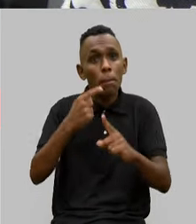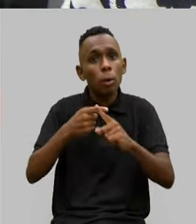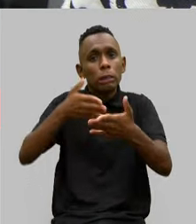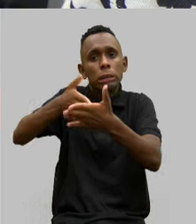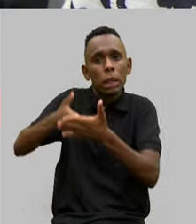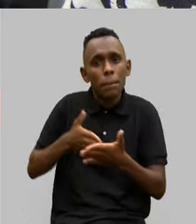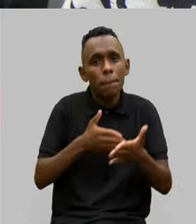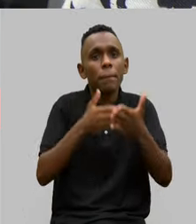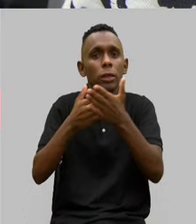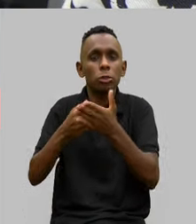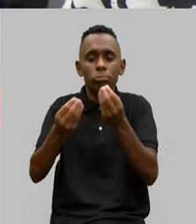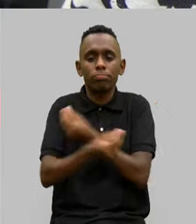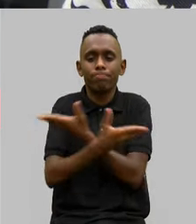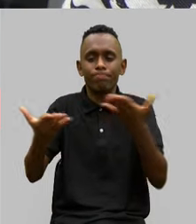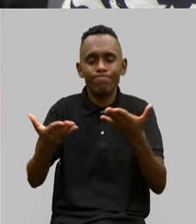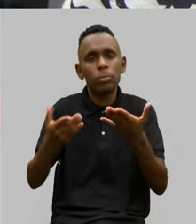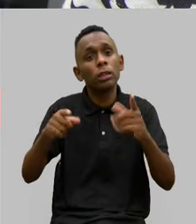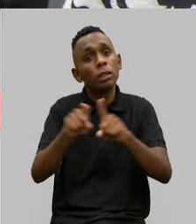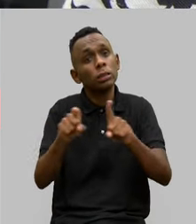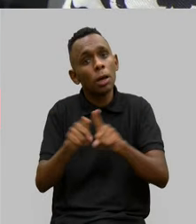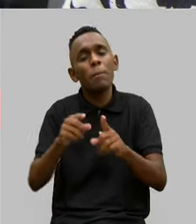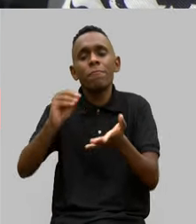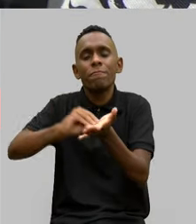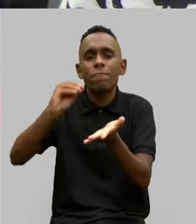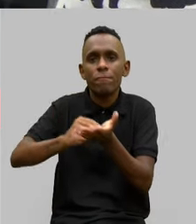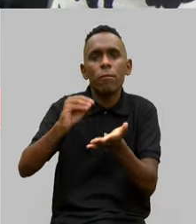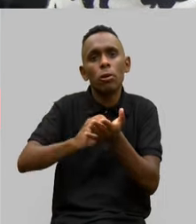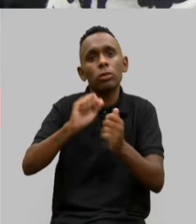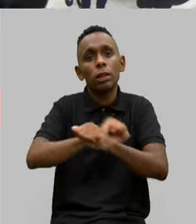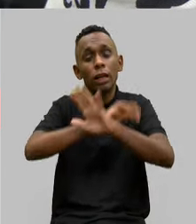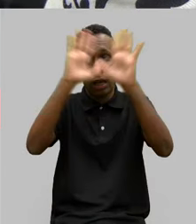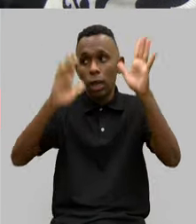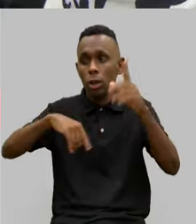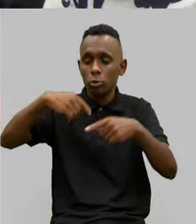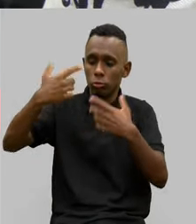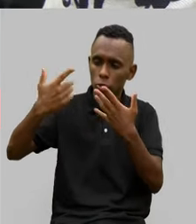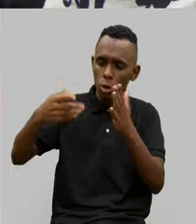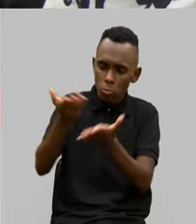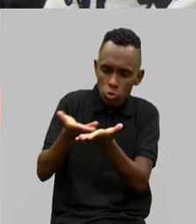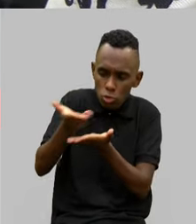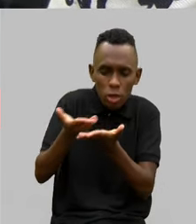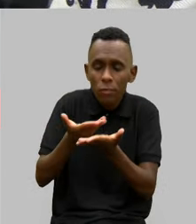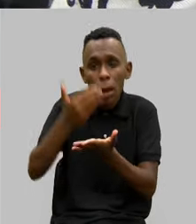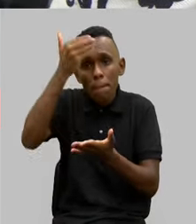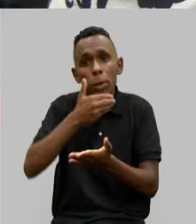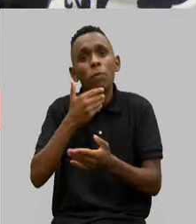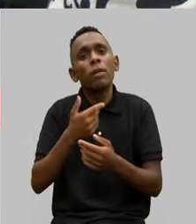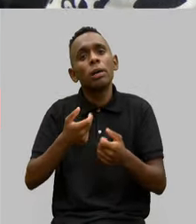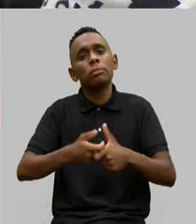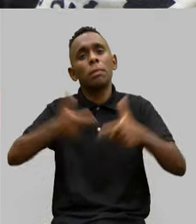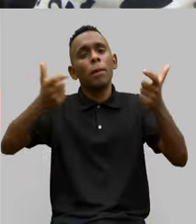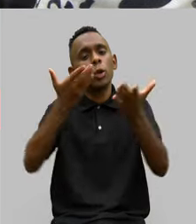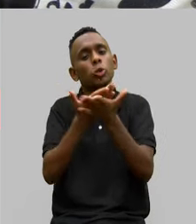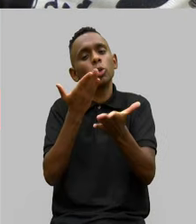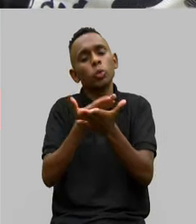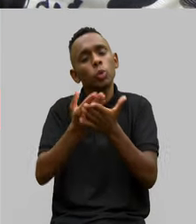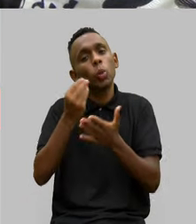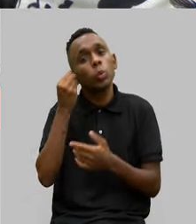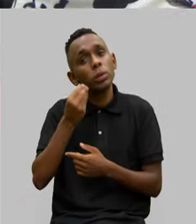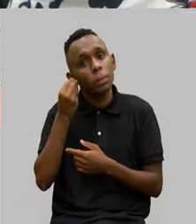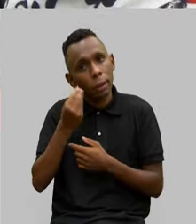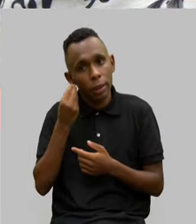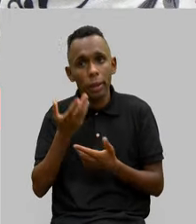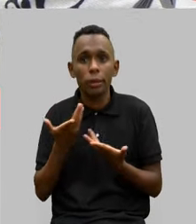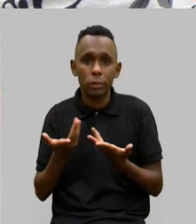habilitação de fornecedores e pela ausência de evidências que justificam o tratamento na maioria dos casos estudados eh